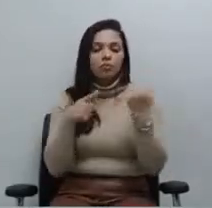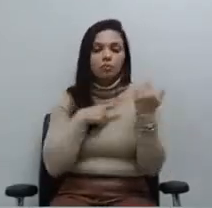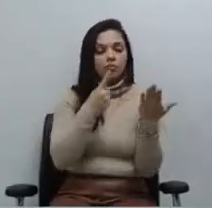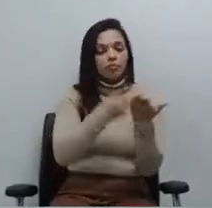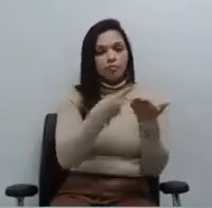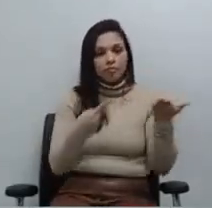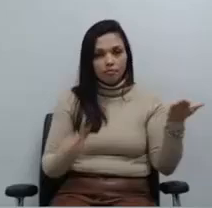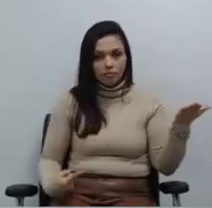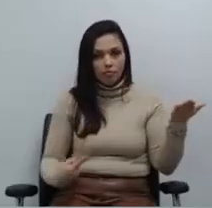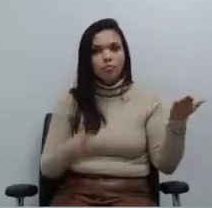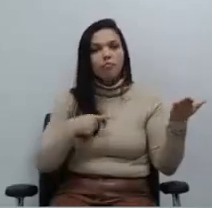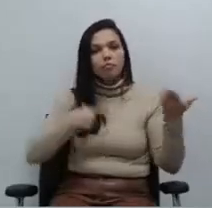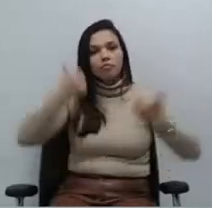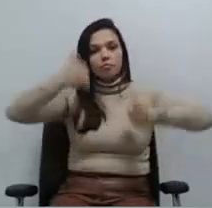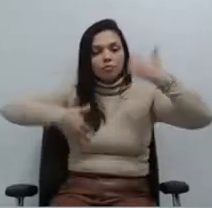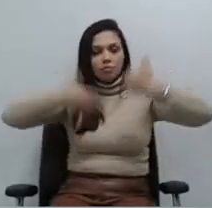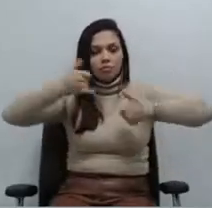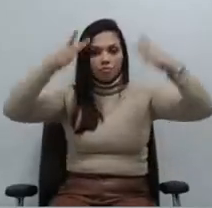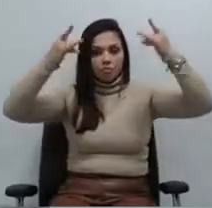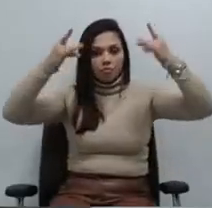a APADEP realiza, né,